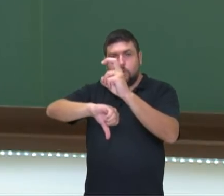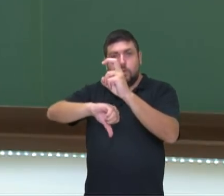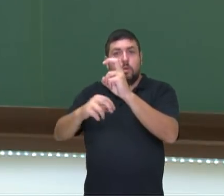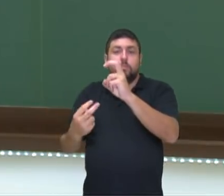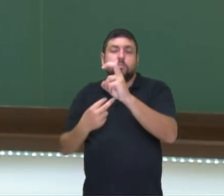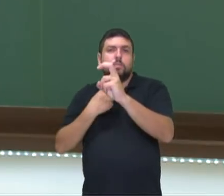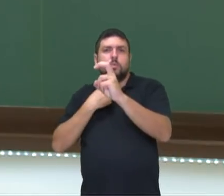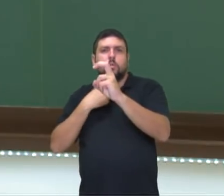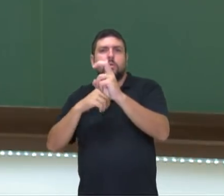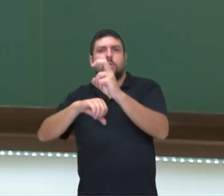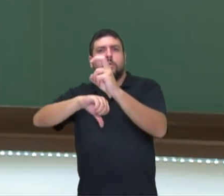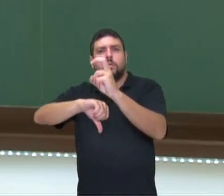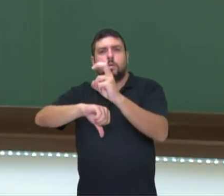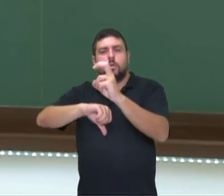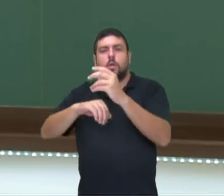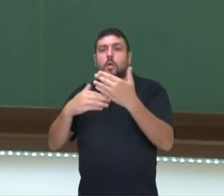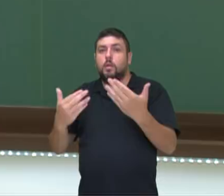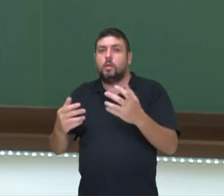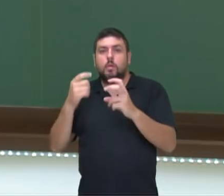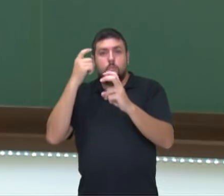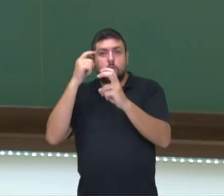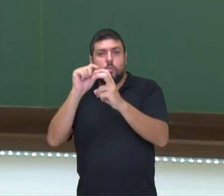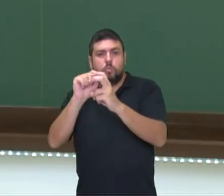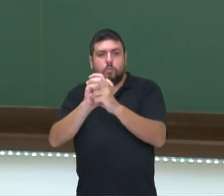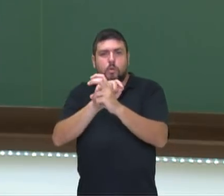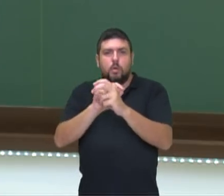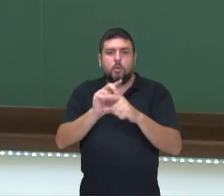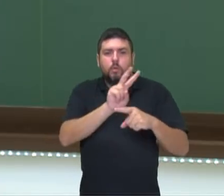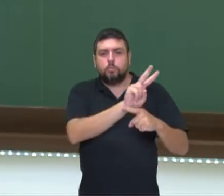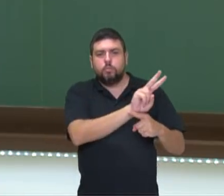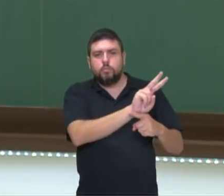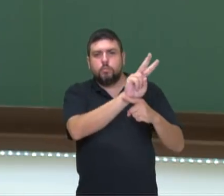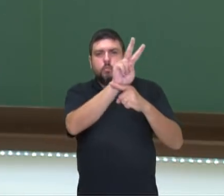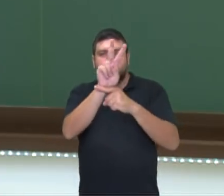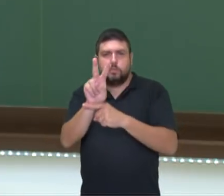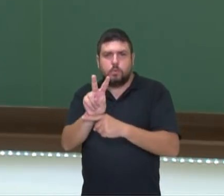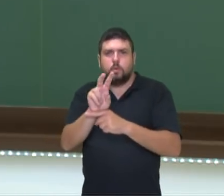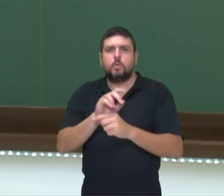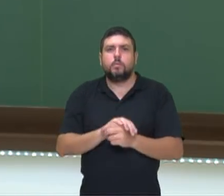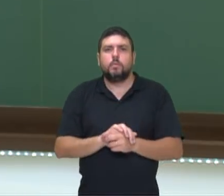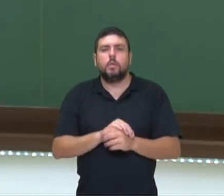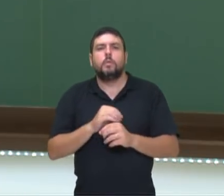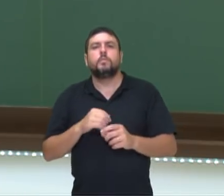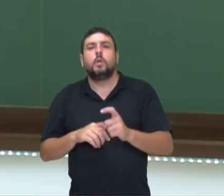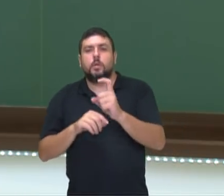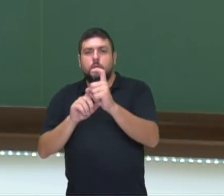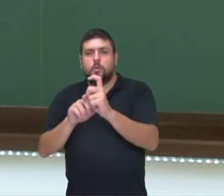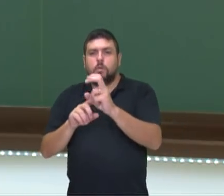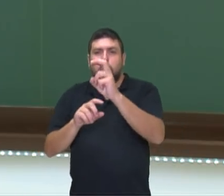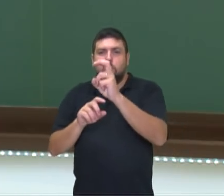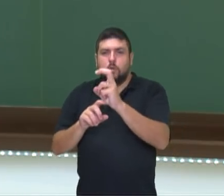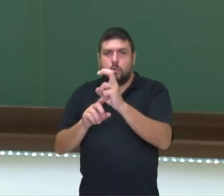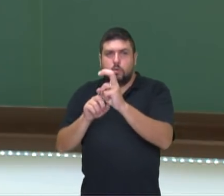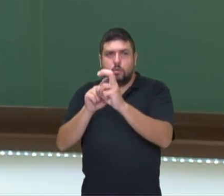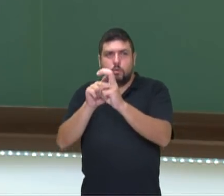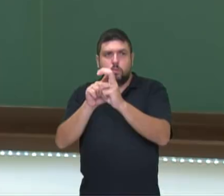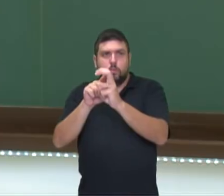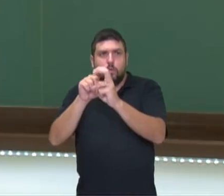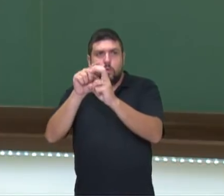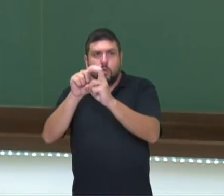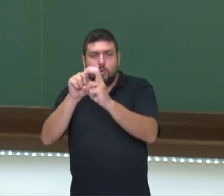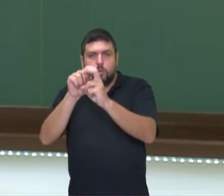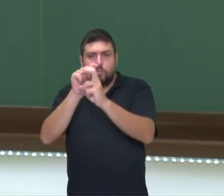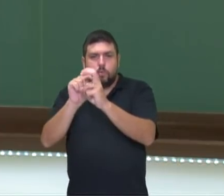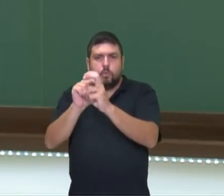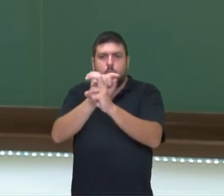eu vou pensar no meu emprestar. Ou seja, na transformação, na equivalência do que? Uma dezena